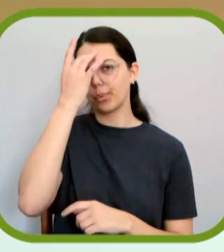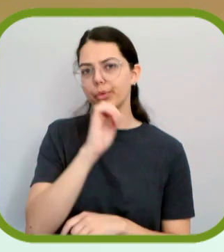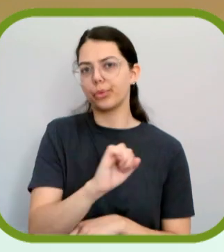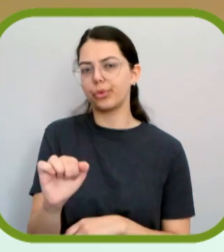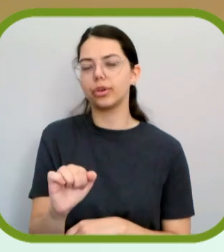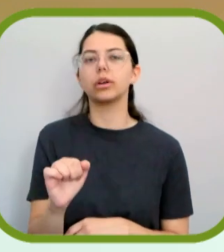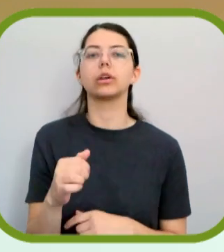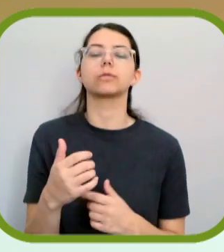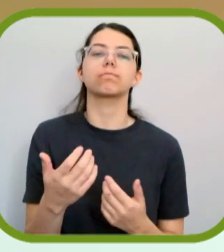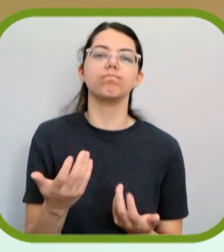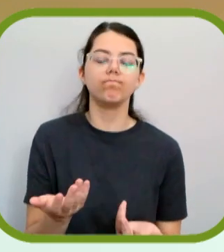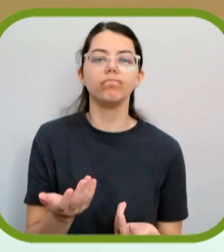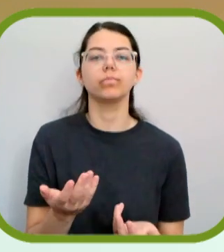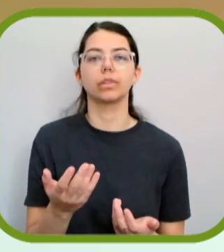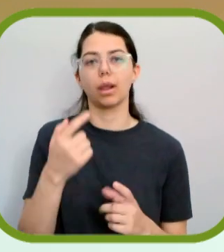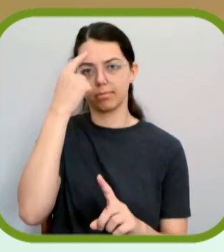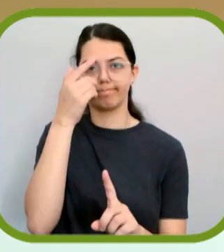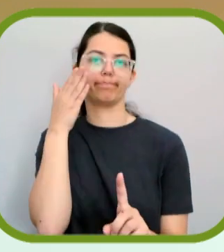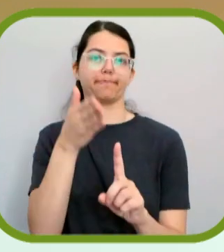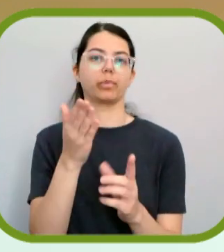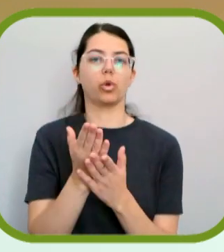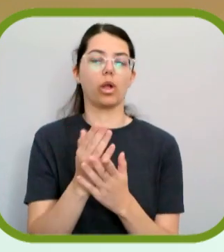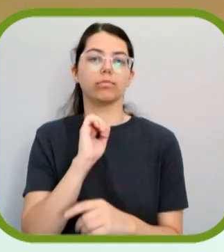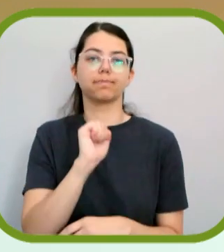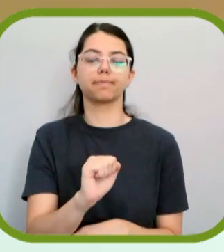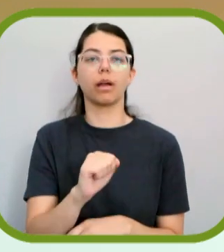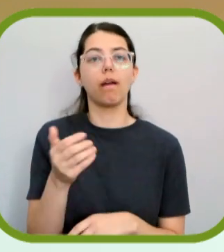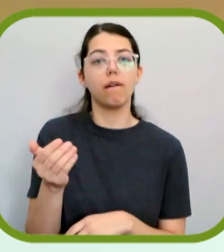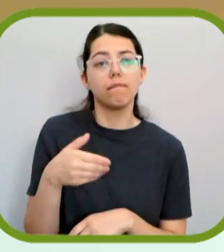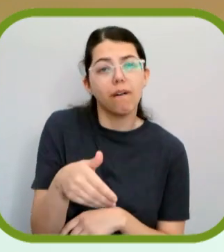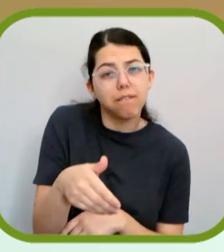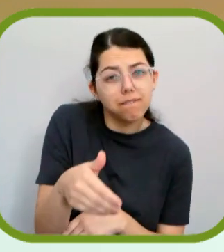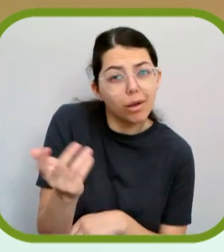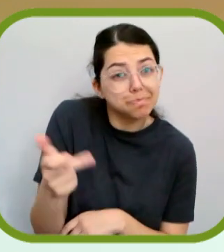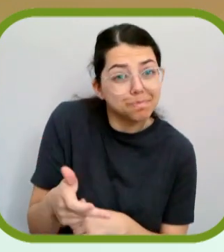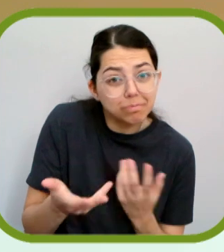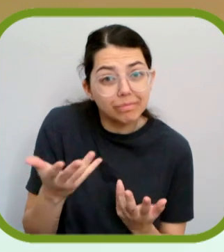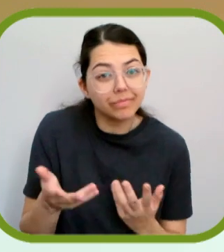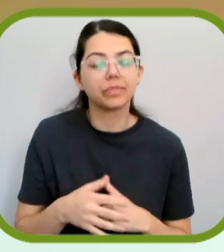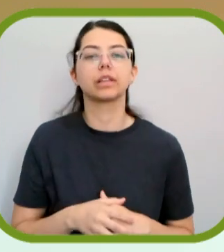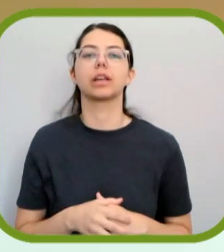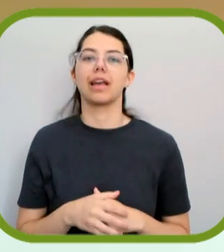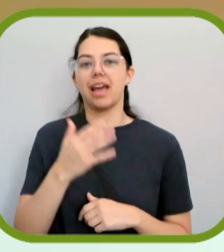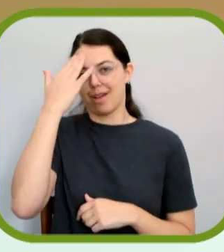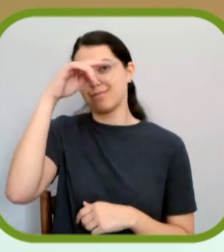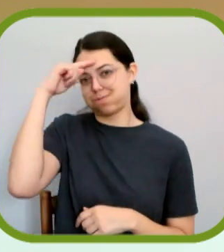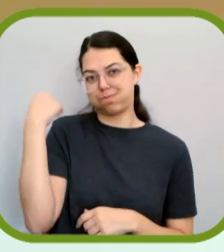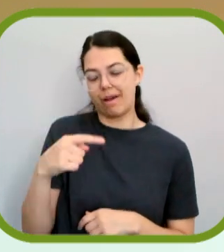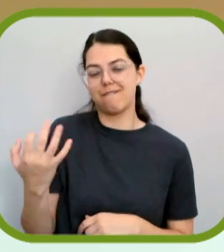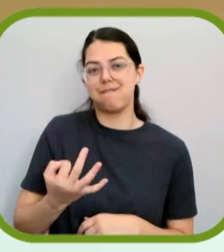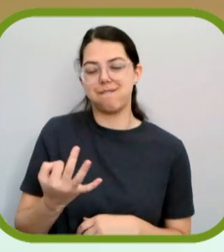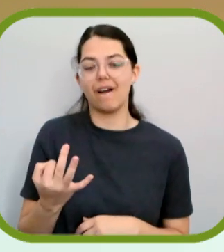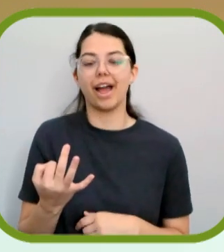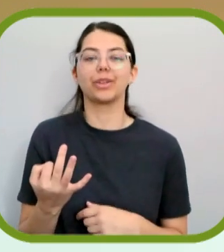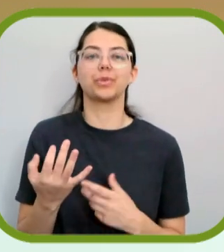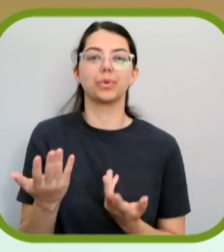problemas. Então, e acha que acha que então esta missão das escolas está para vir brevemente?